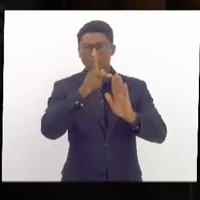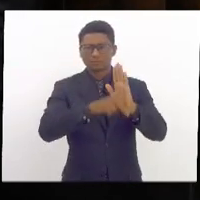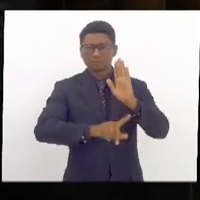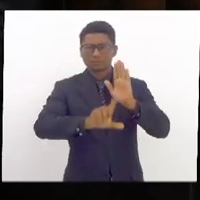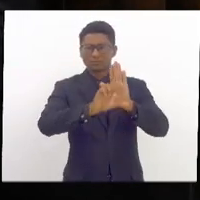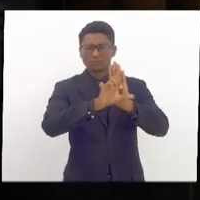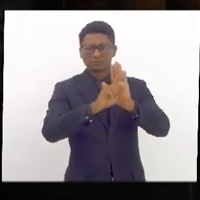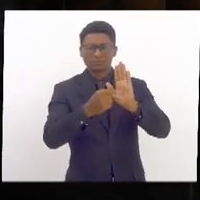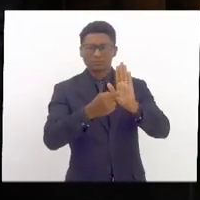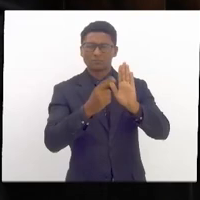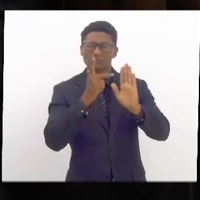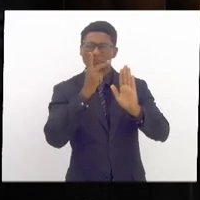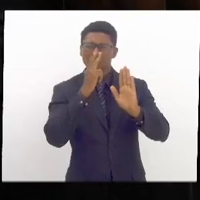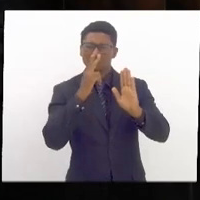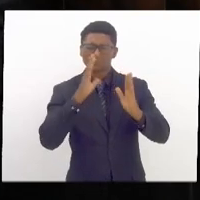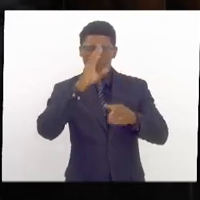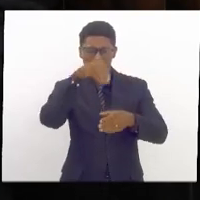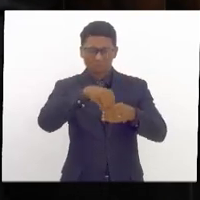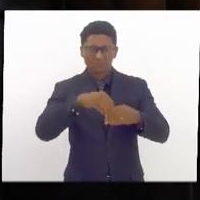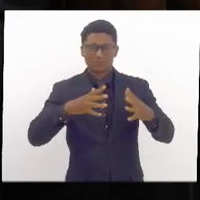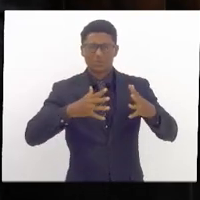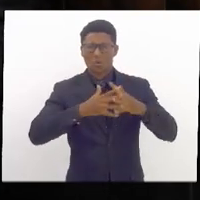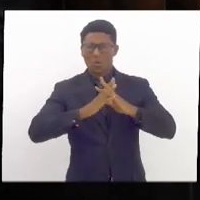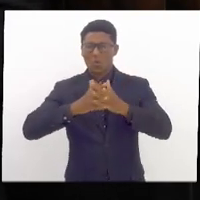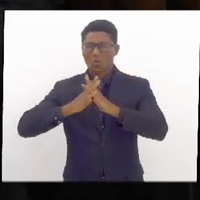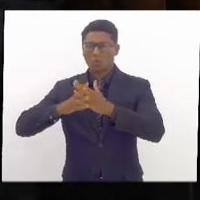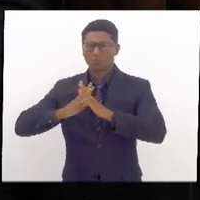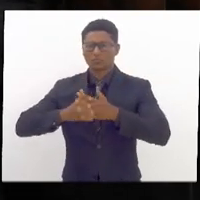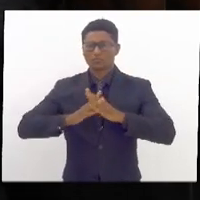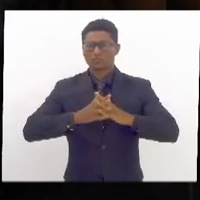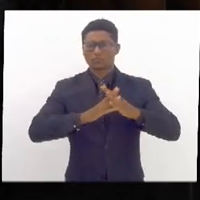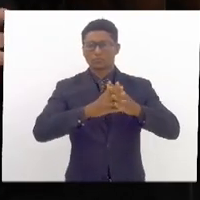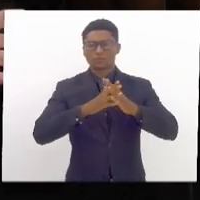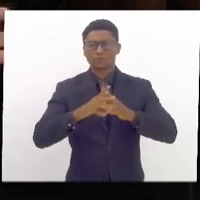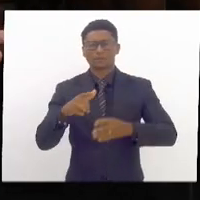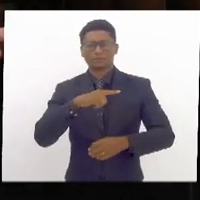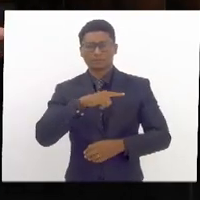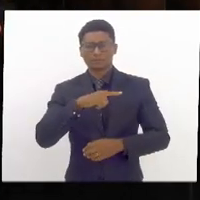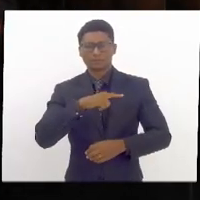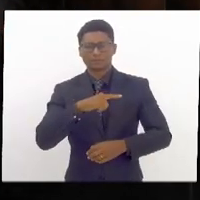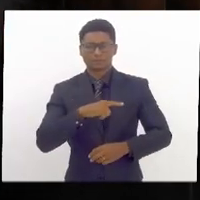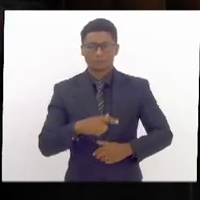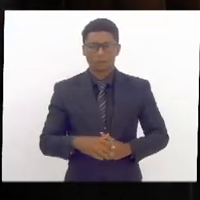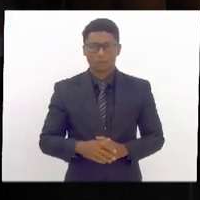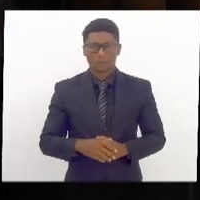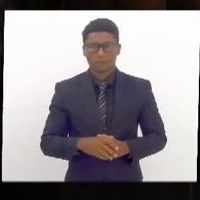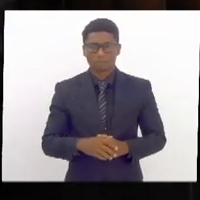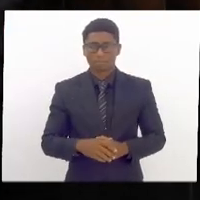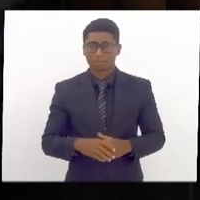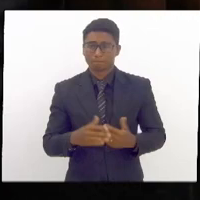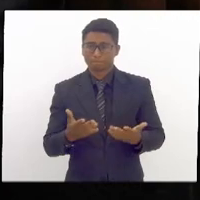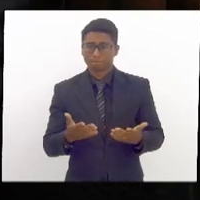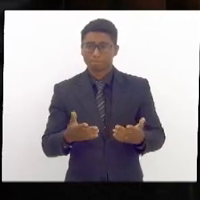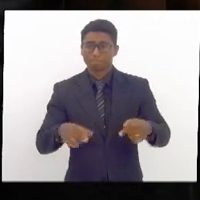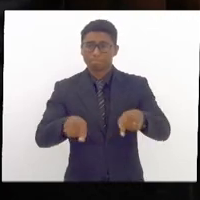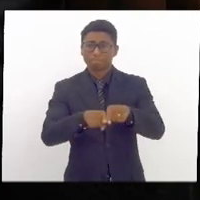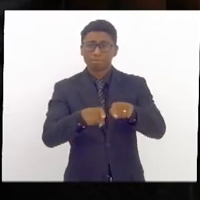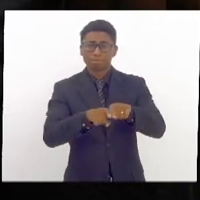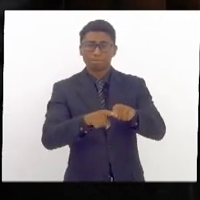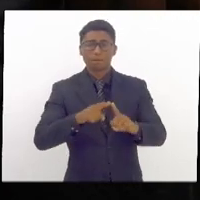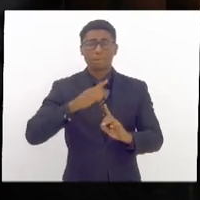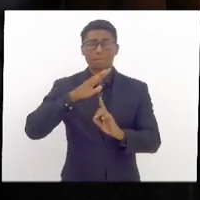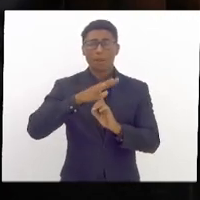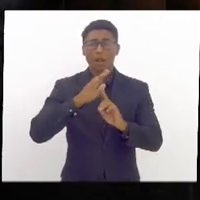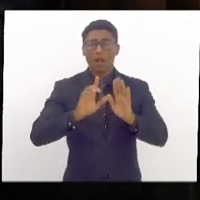ambiguidade, deixa muita coisa não dita, deixa muita coisa interpretativa, né? Assim como a própria lei do Paraná é